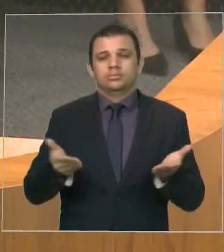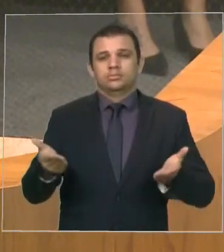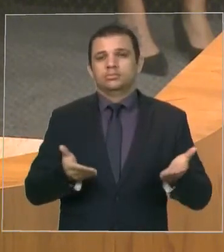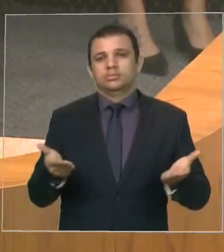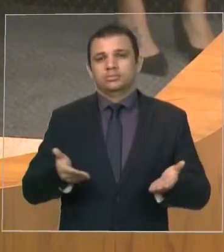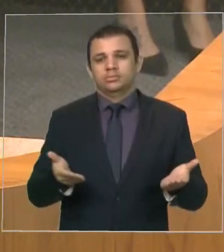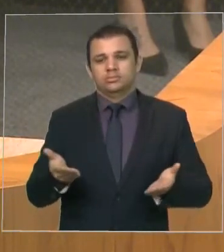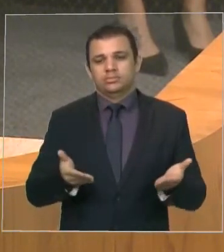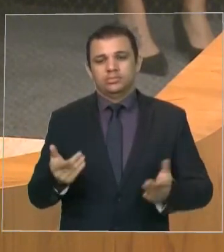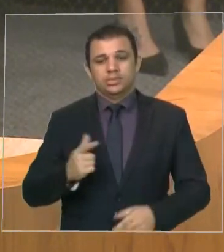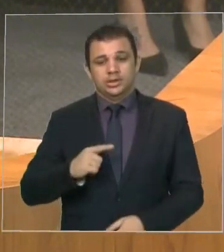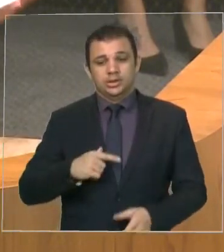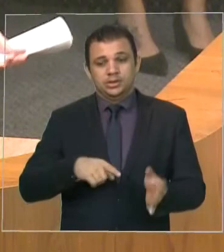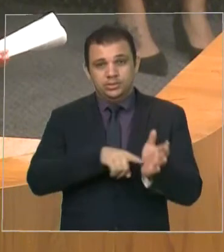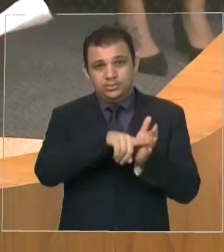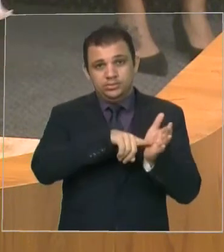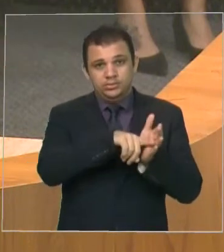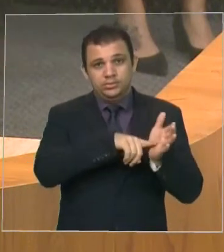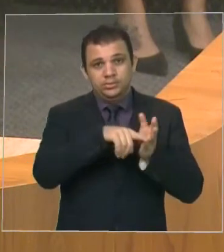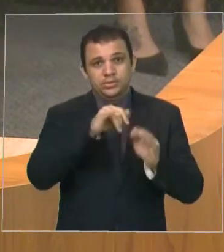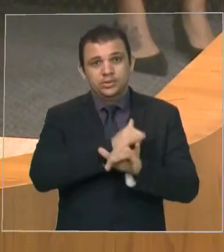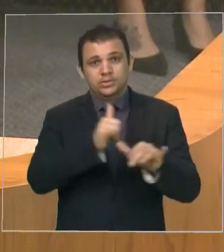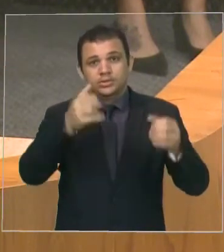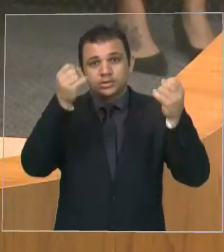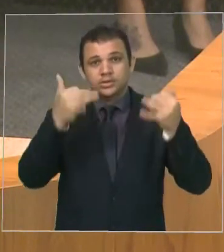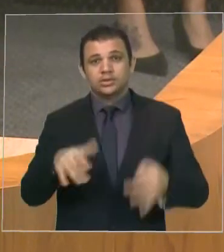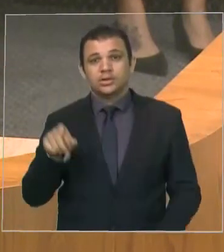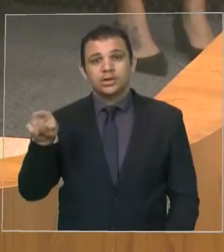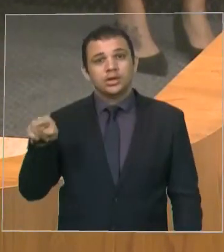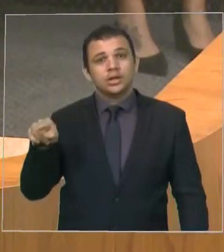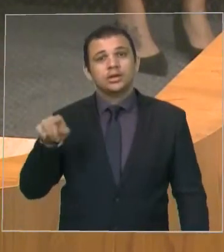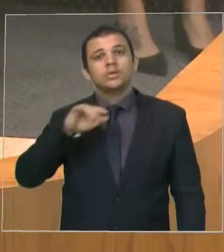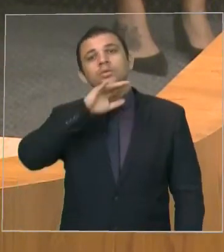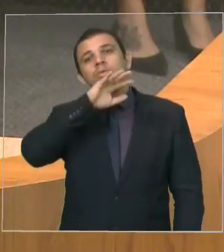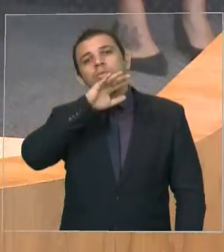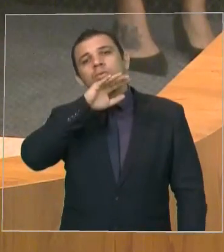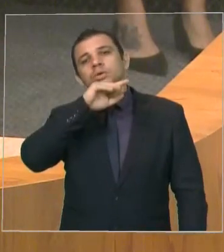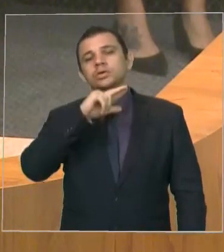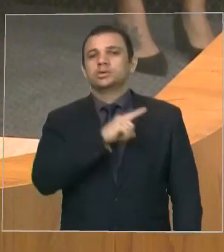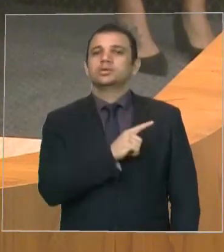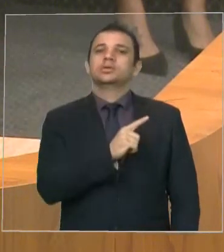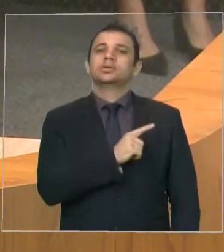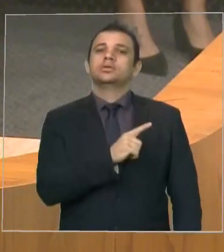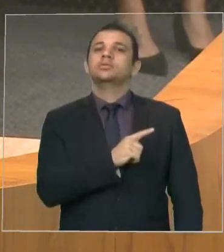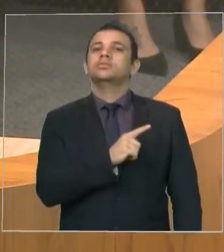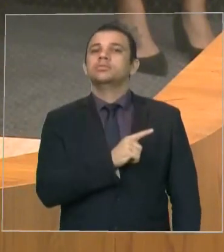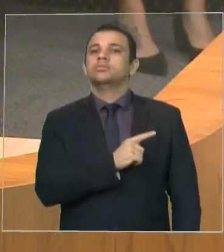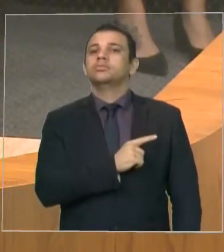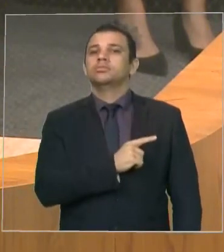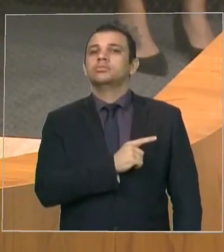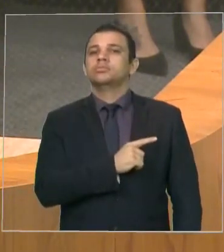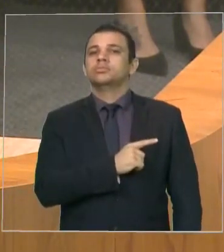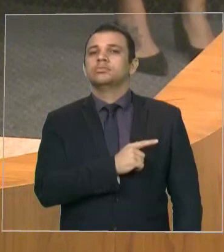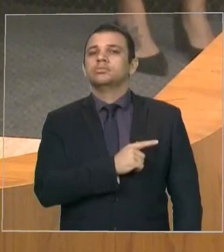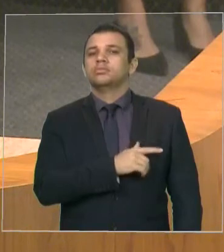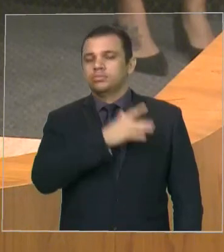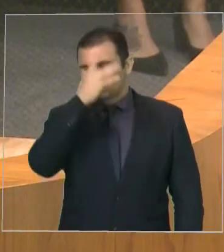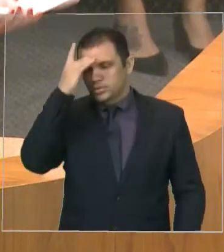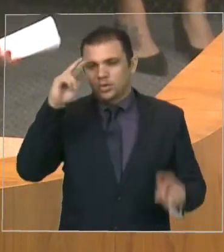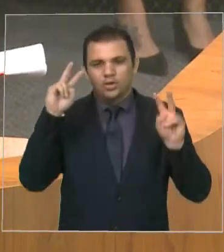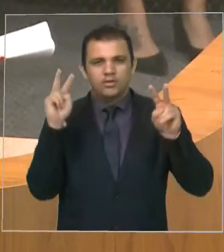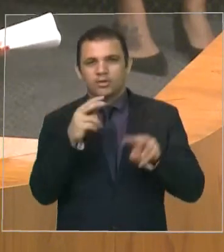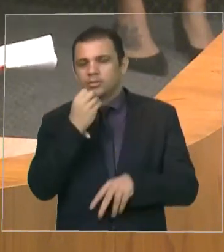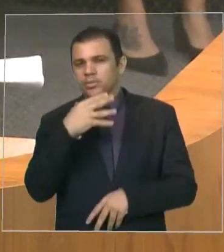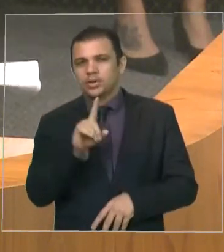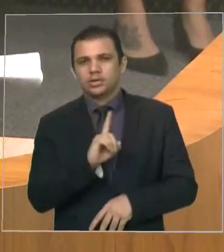uma pesquisa que diz que ele está ruim, que ele ficou muito ruim, muito mal visto por causa disso, e agora